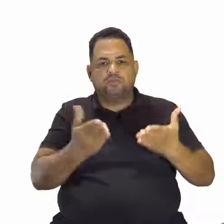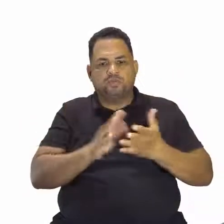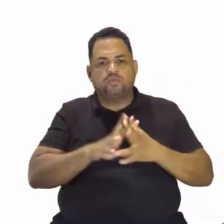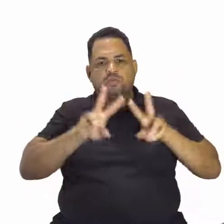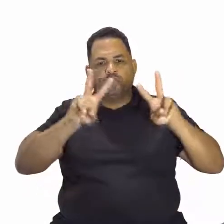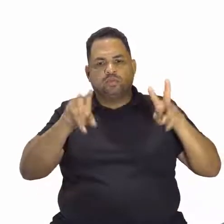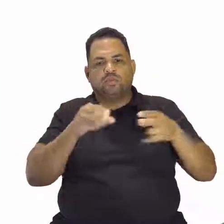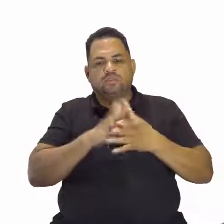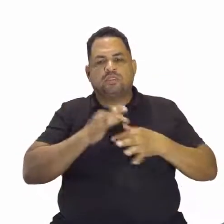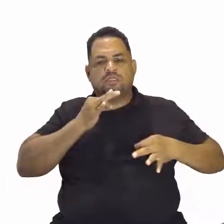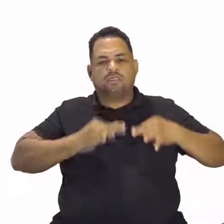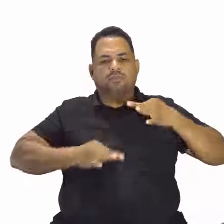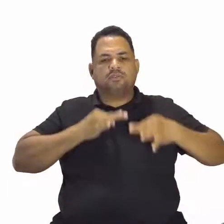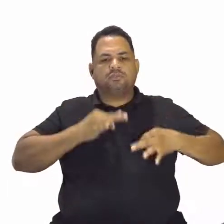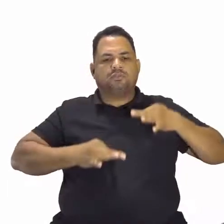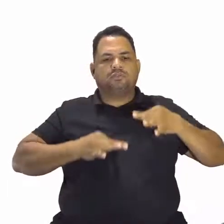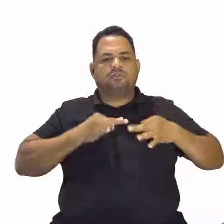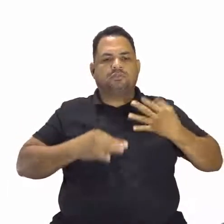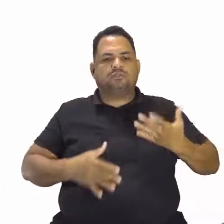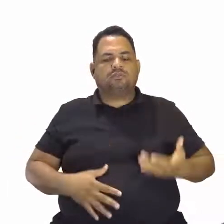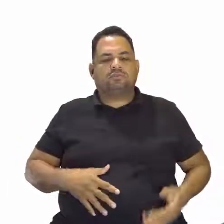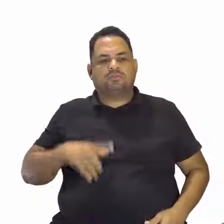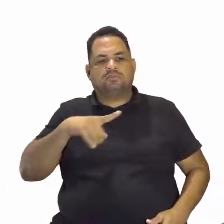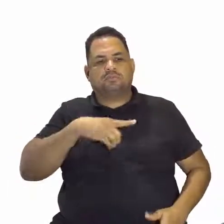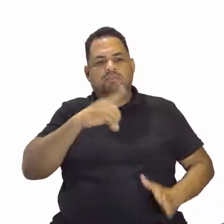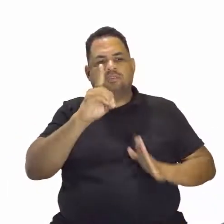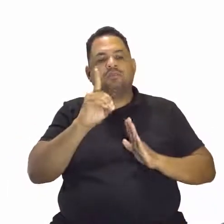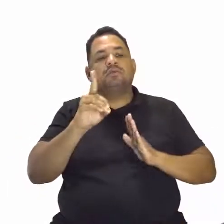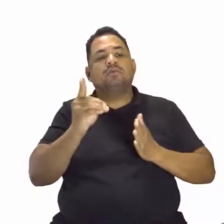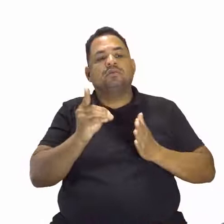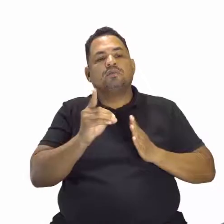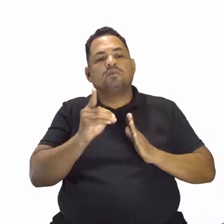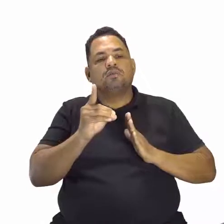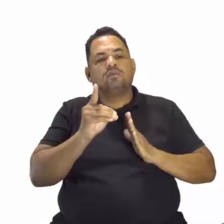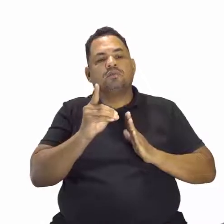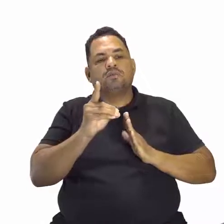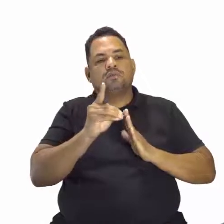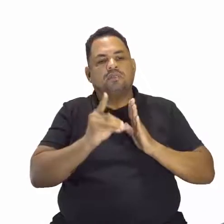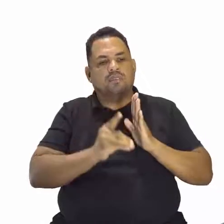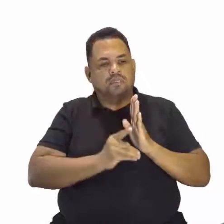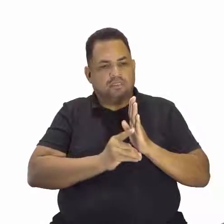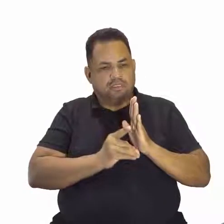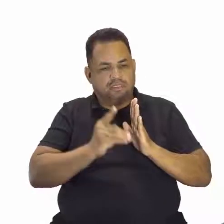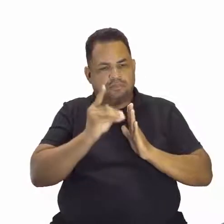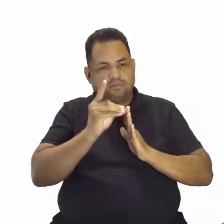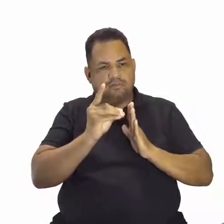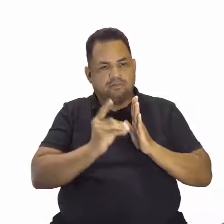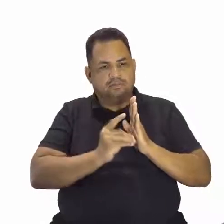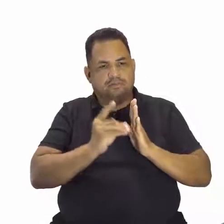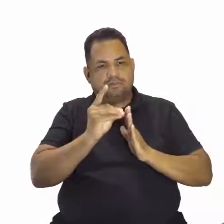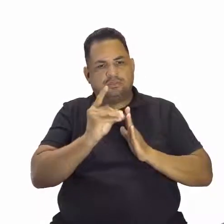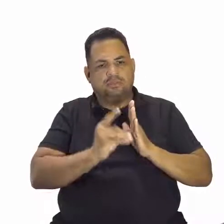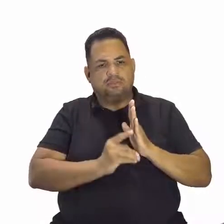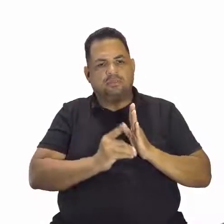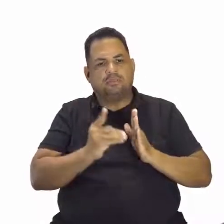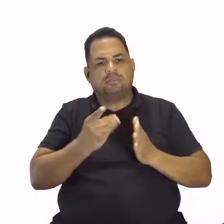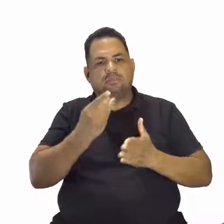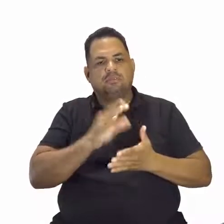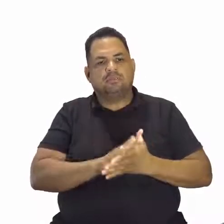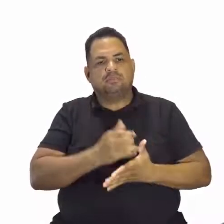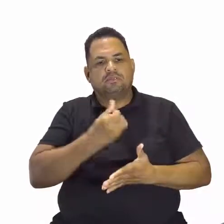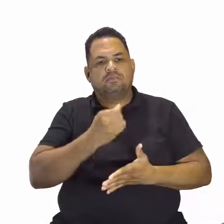as populações tradicionais, né? Tem um decreto, e é importante vocês conhecerem, que é o